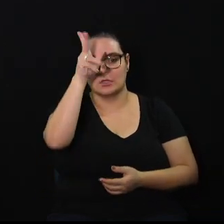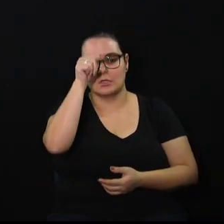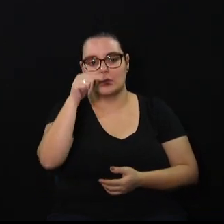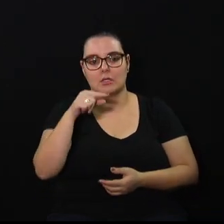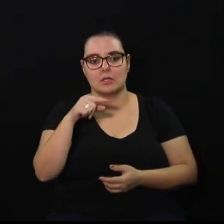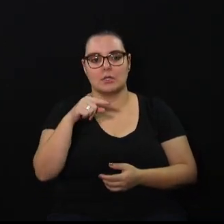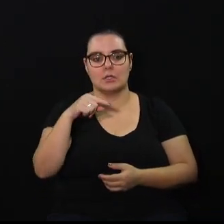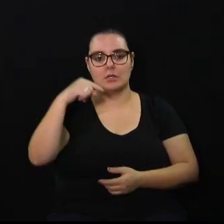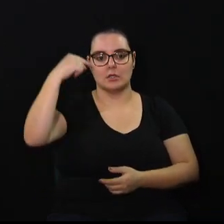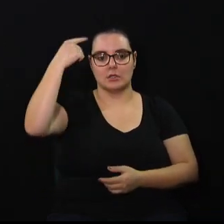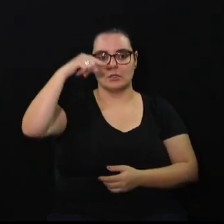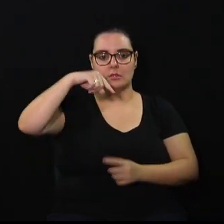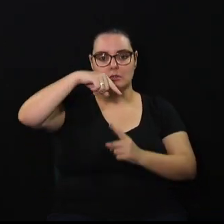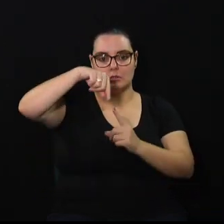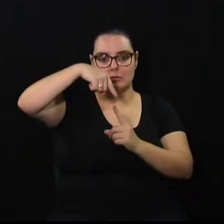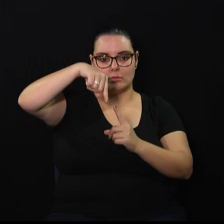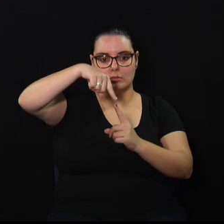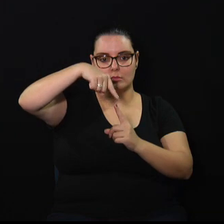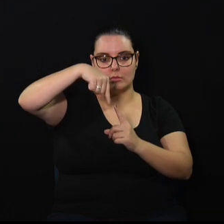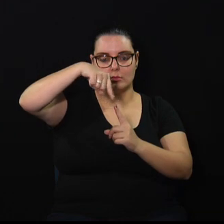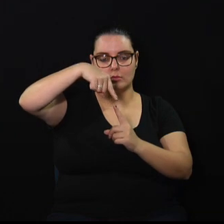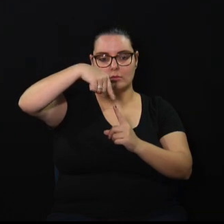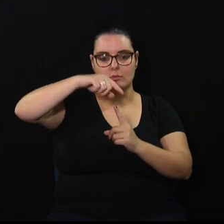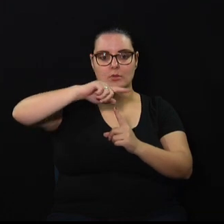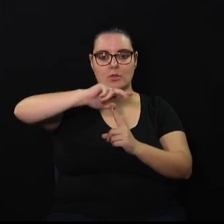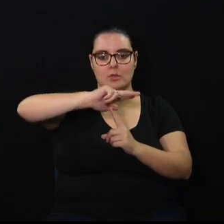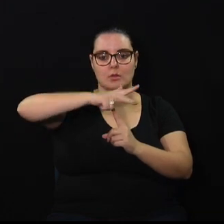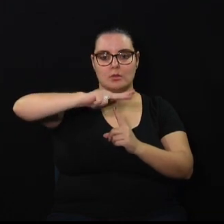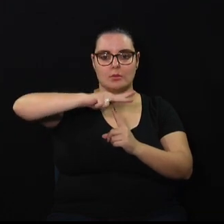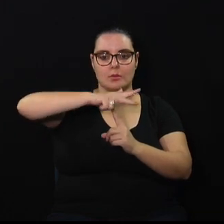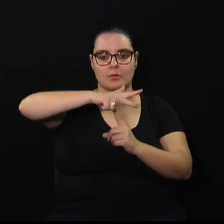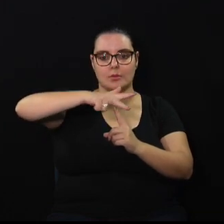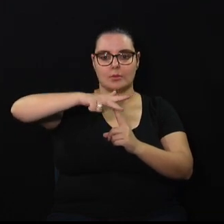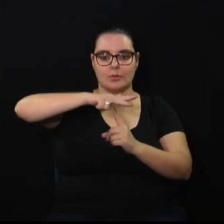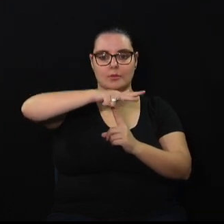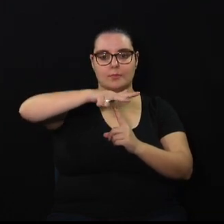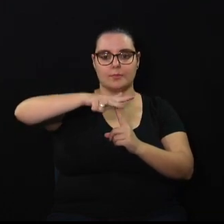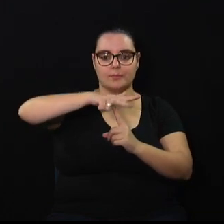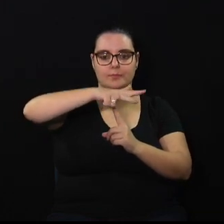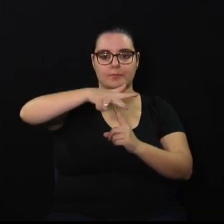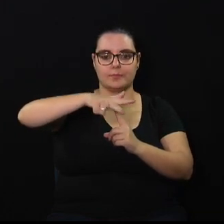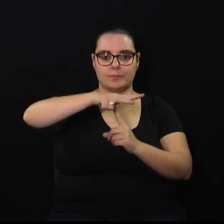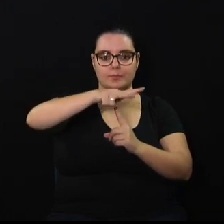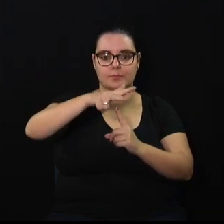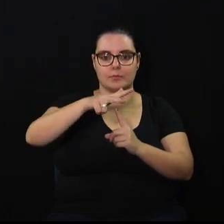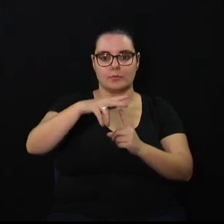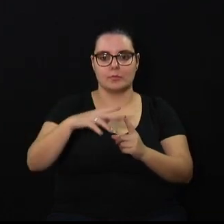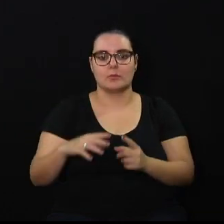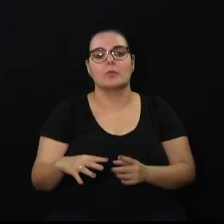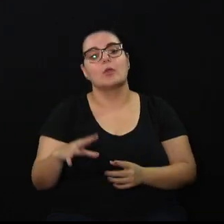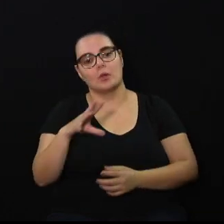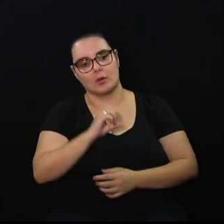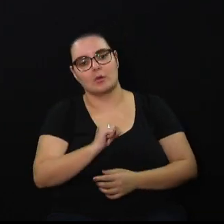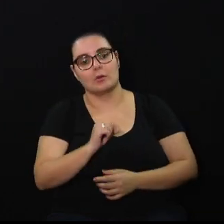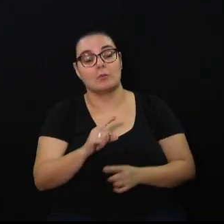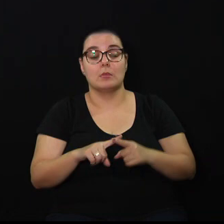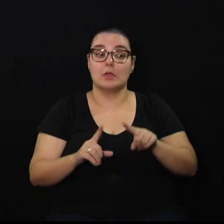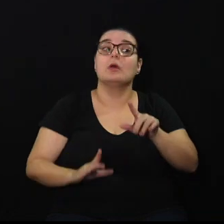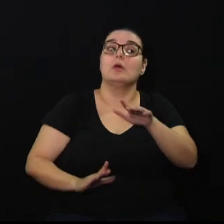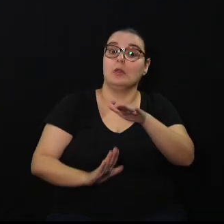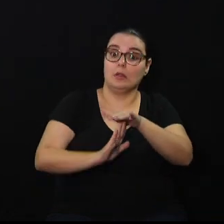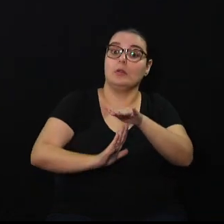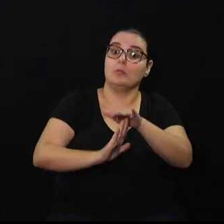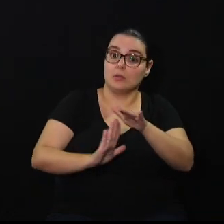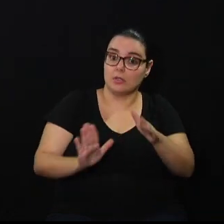hélice que eles também gostam de giro não é mas tudo tem o seu limite né eles